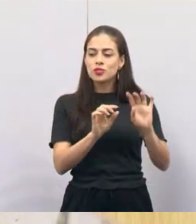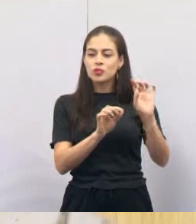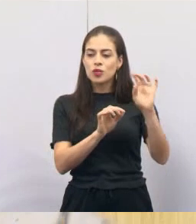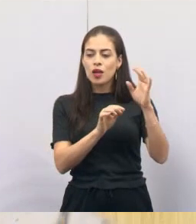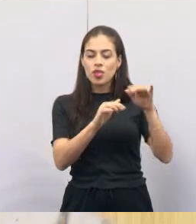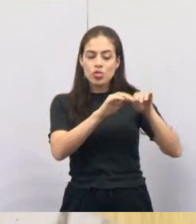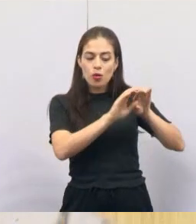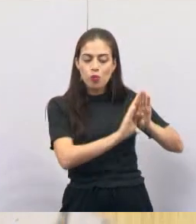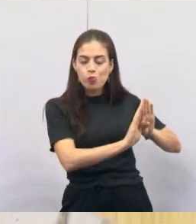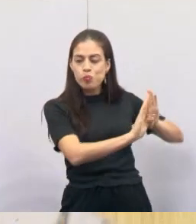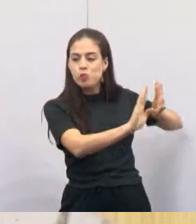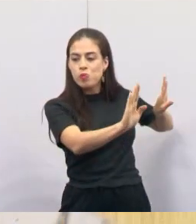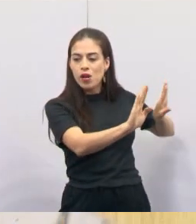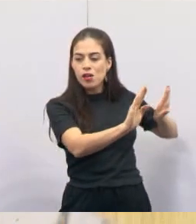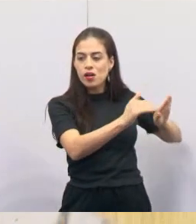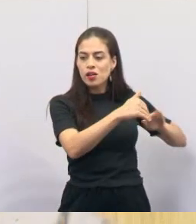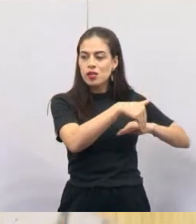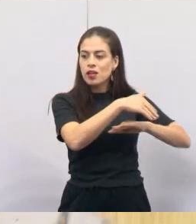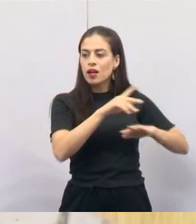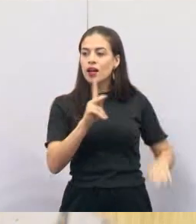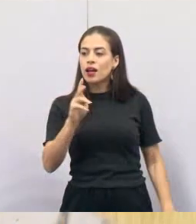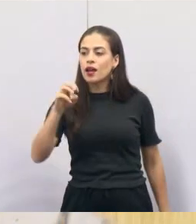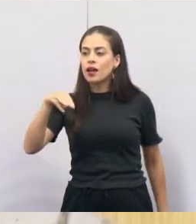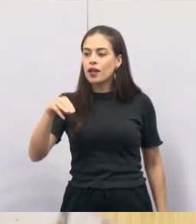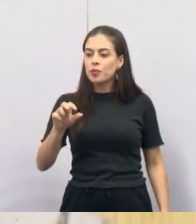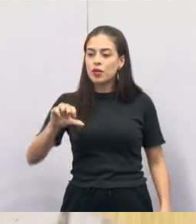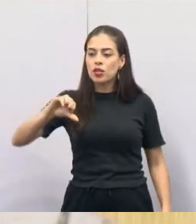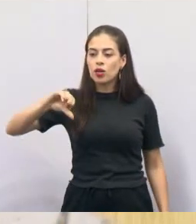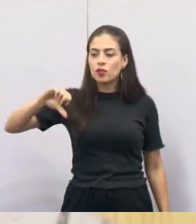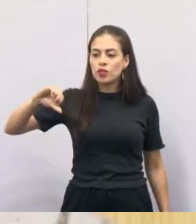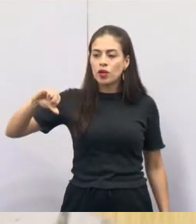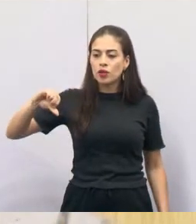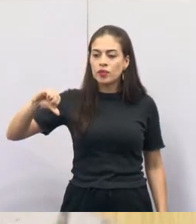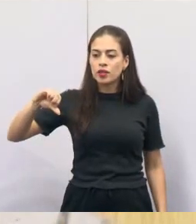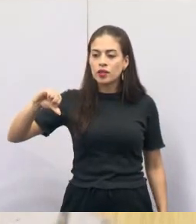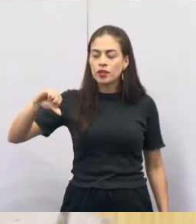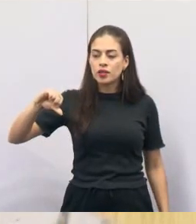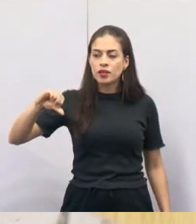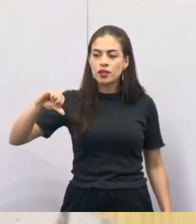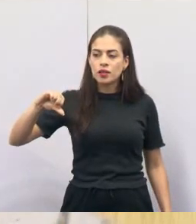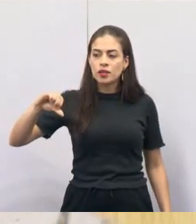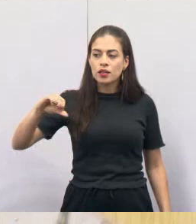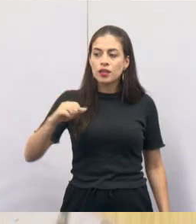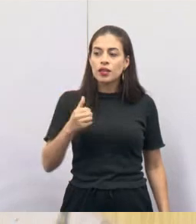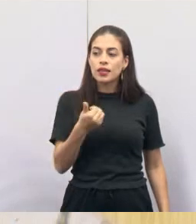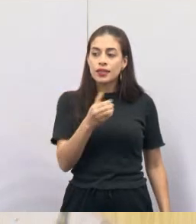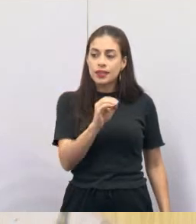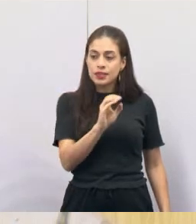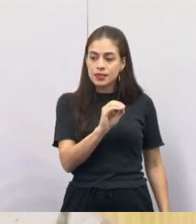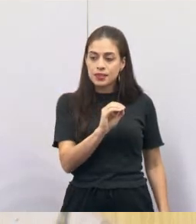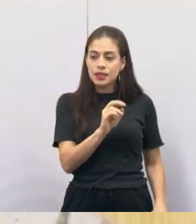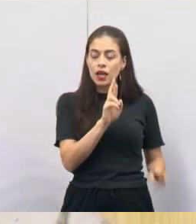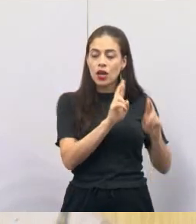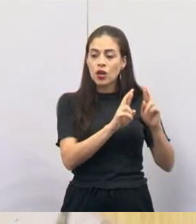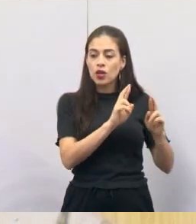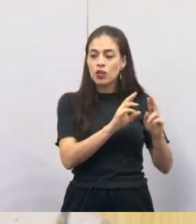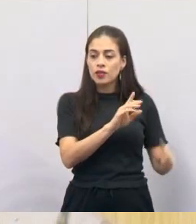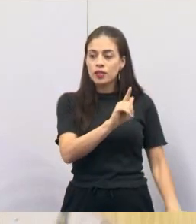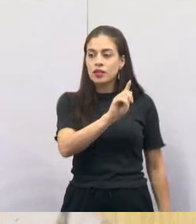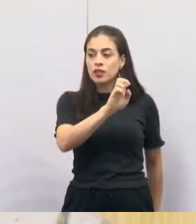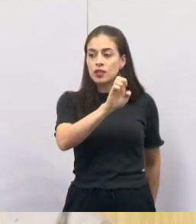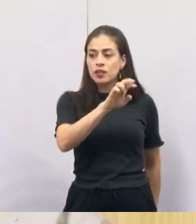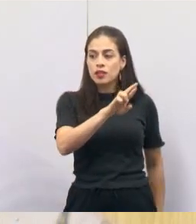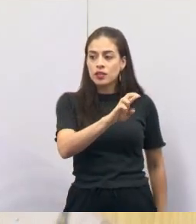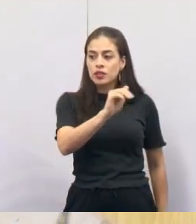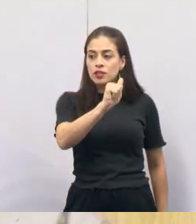de guarda-reio na altura do KM 99 e 100 da Rodovia Geraldo Scavone neste